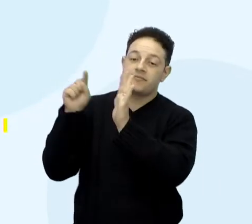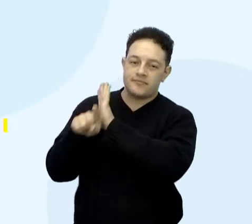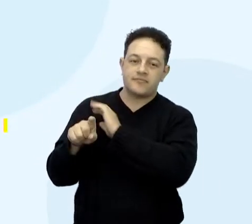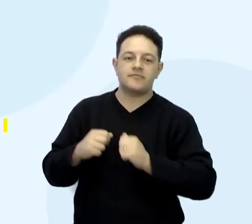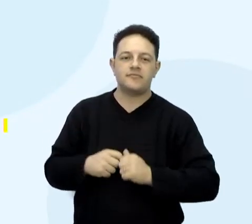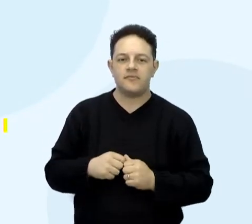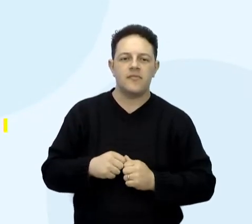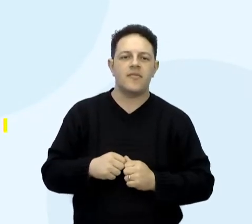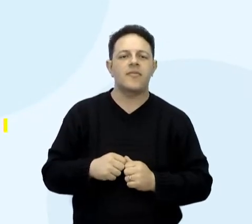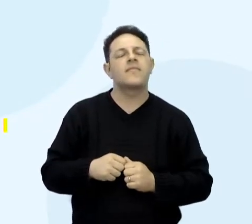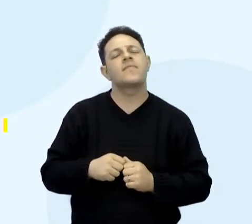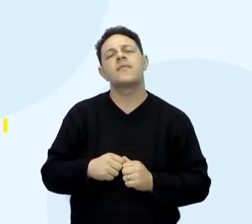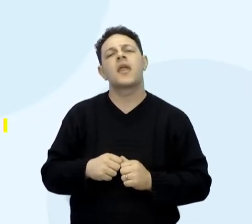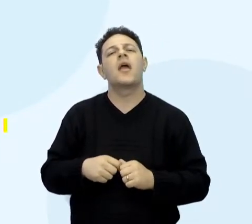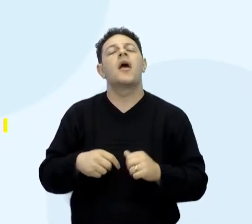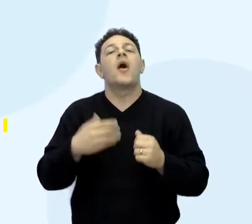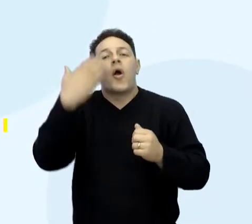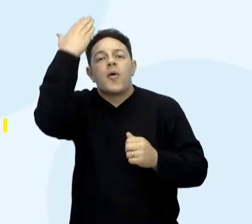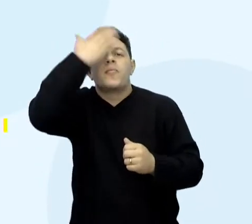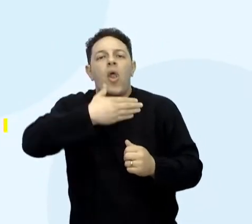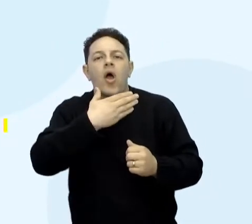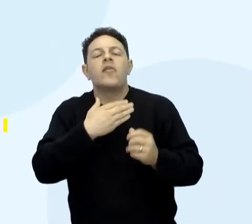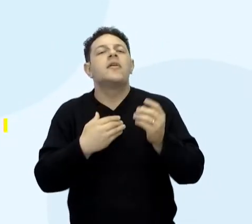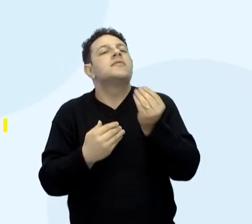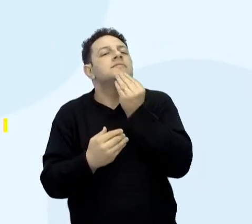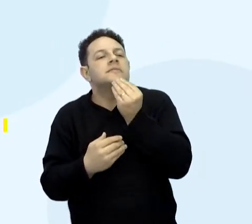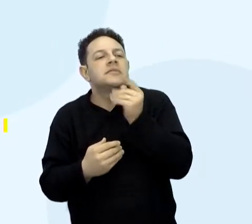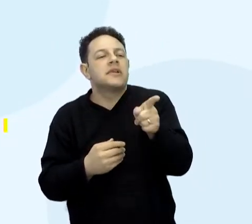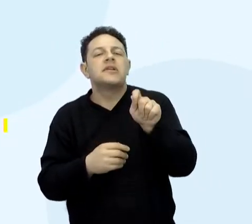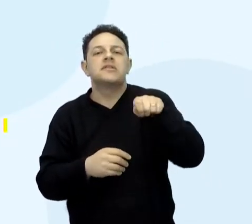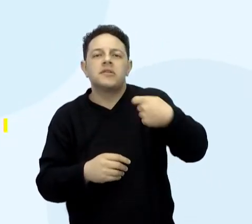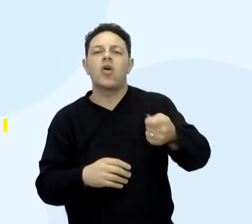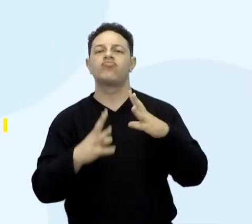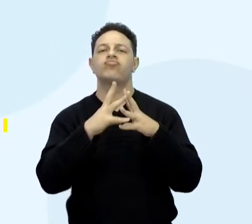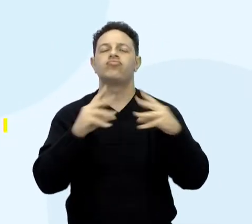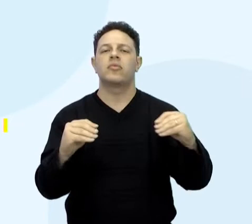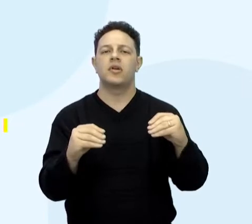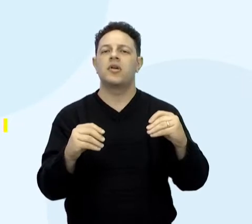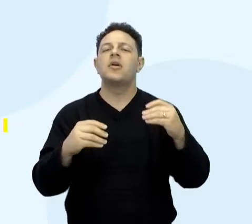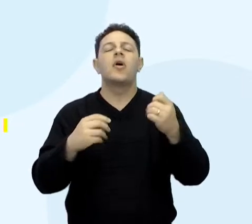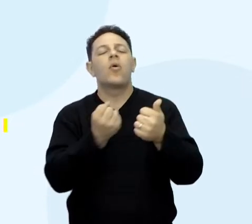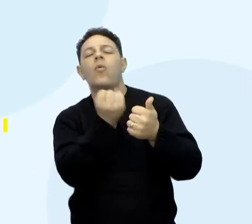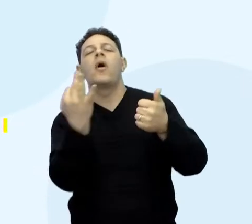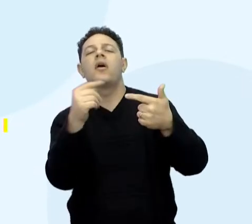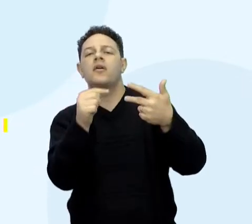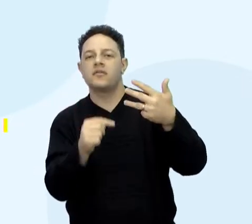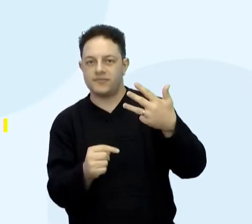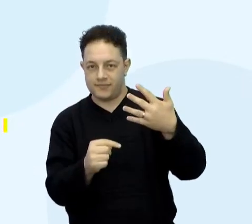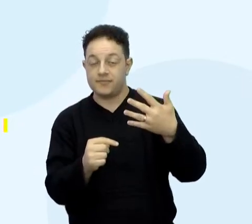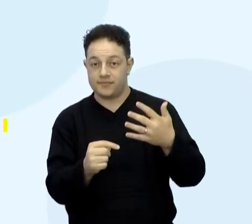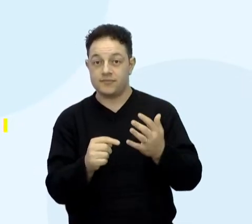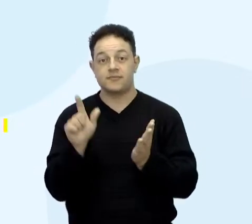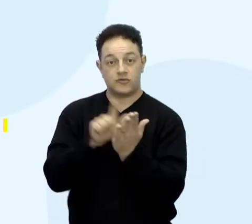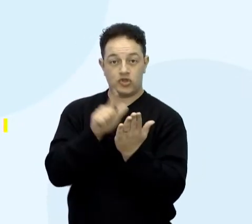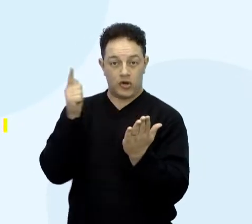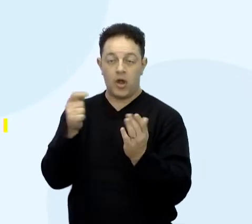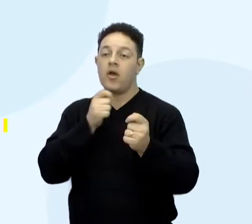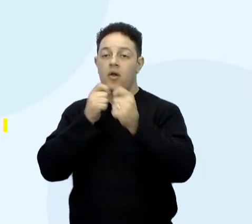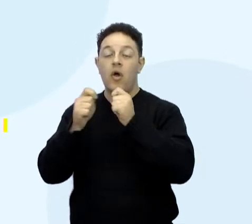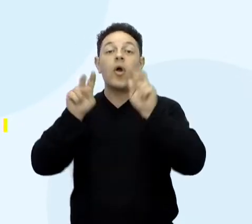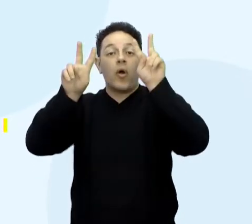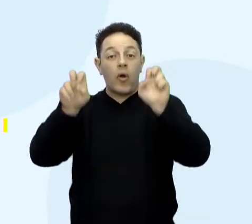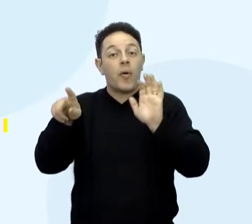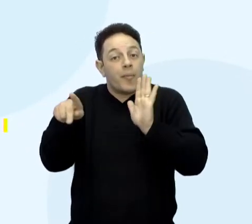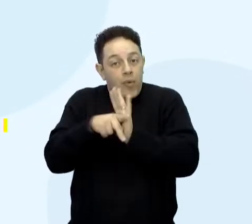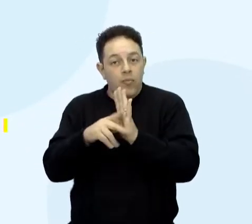Quanta evidência é necessária para chamar uma ação de solução? A Rede de Jornalismo de Soluções ressalta que